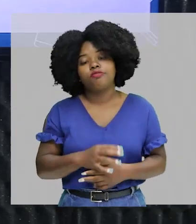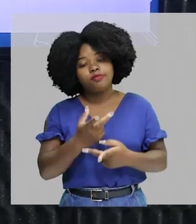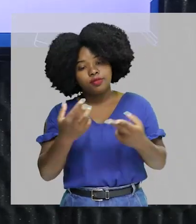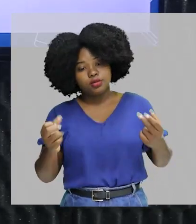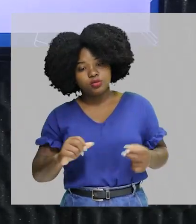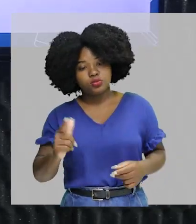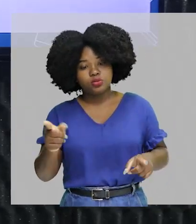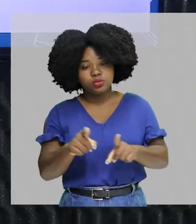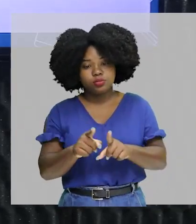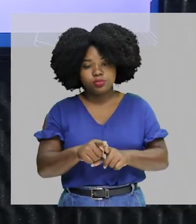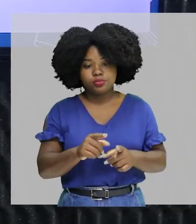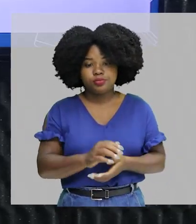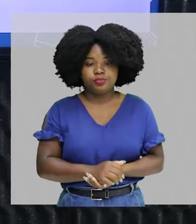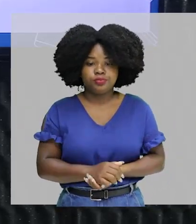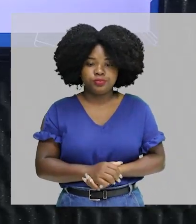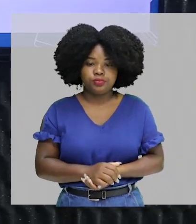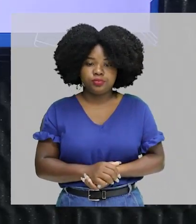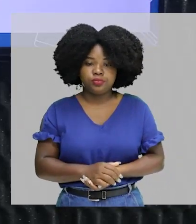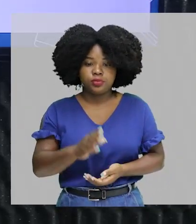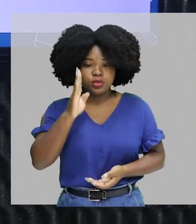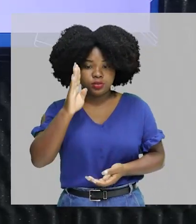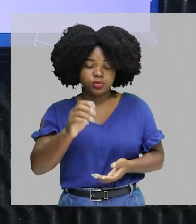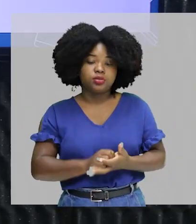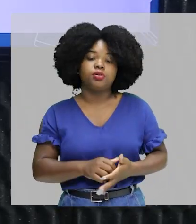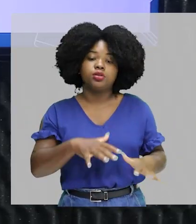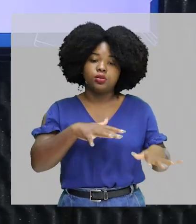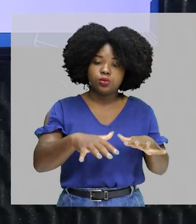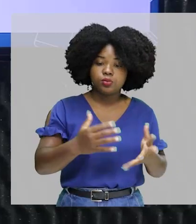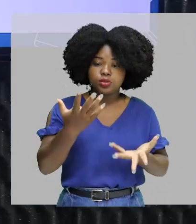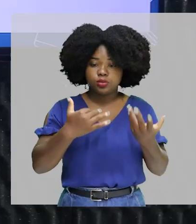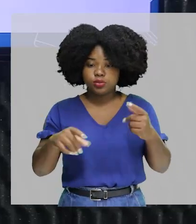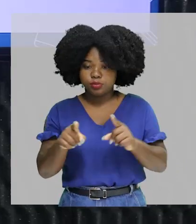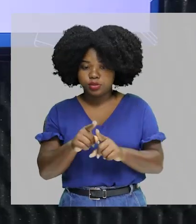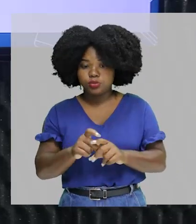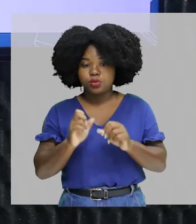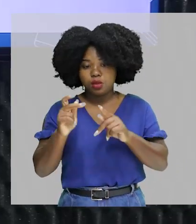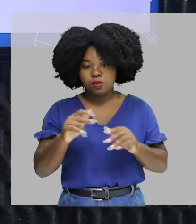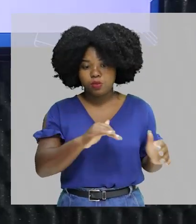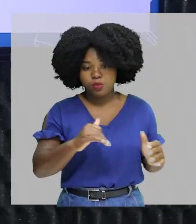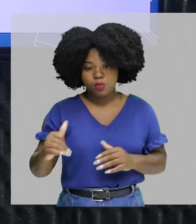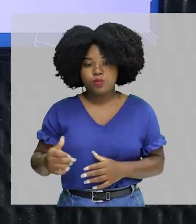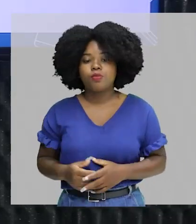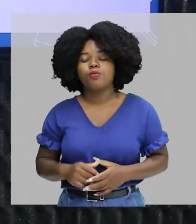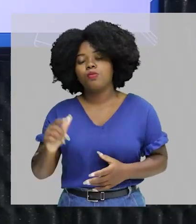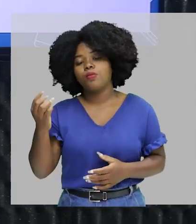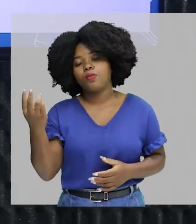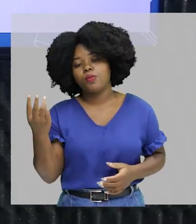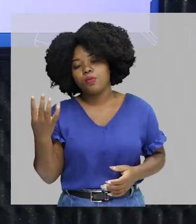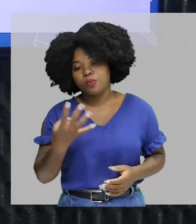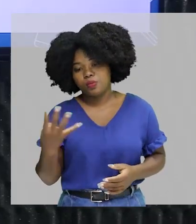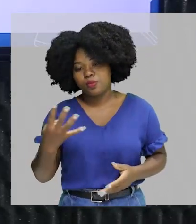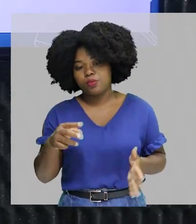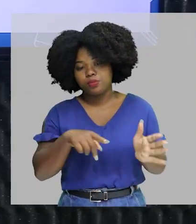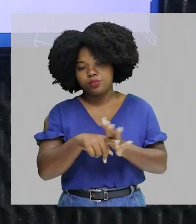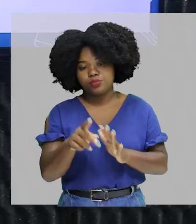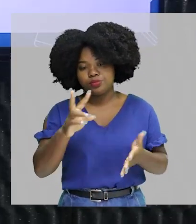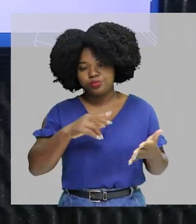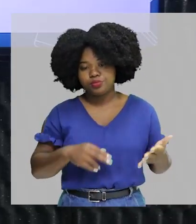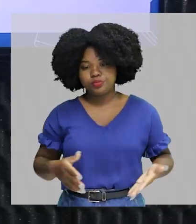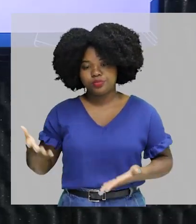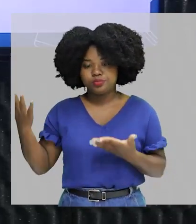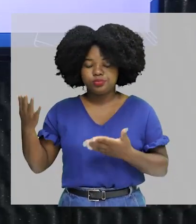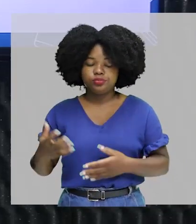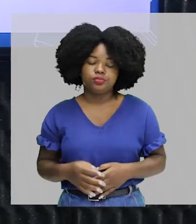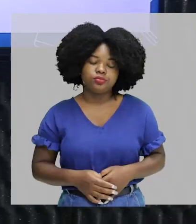tá? Mas as principais funções foram essas que eu mostrei para vocês. Próxima questão.